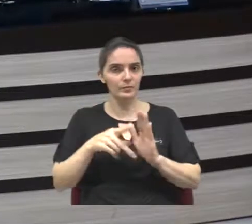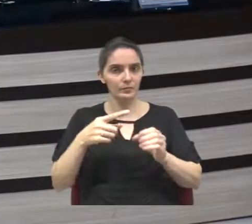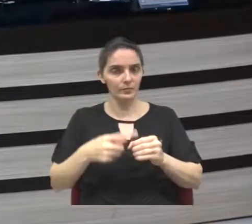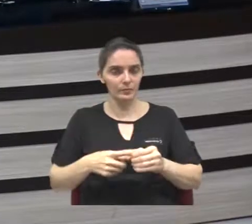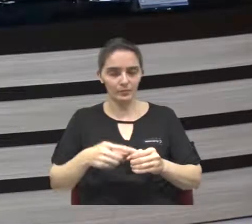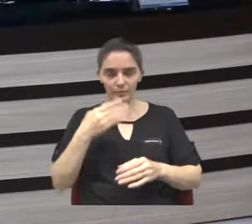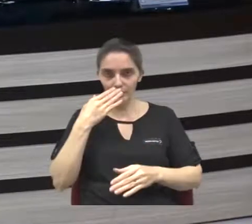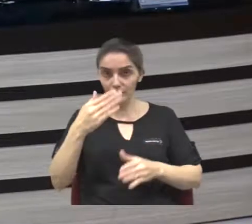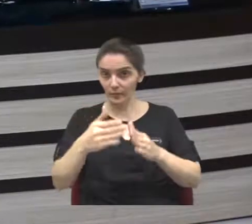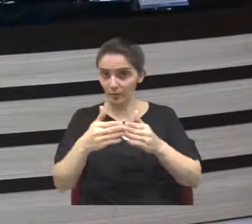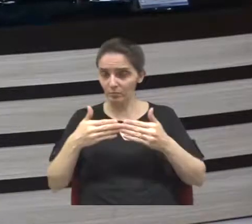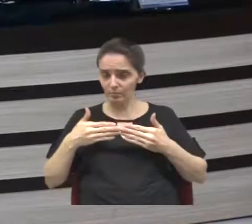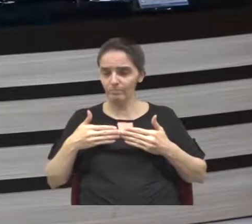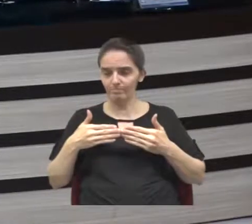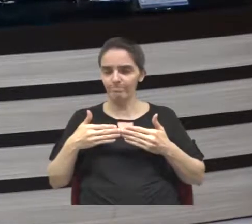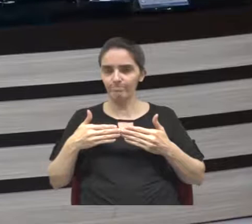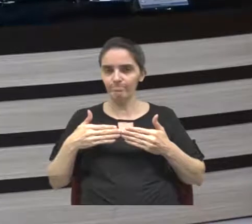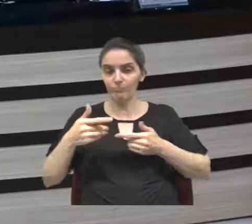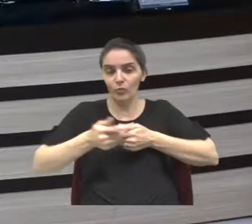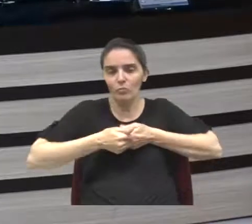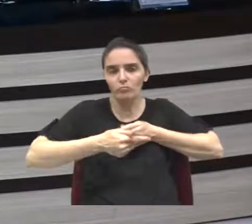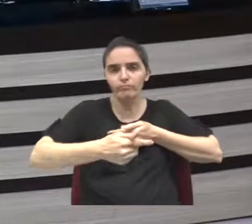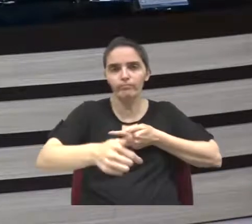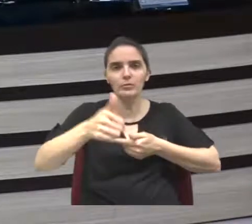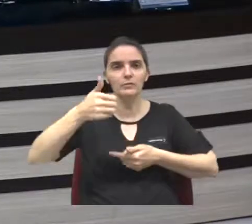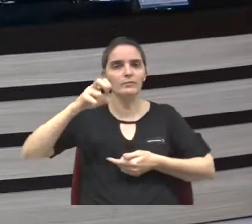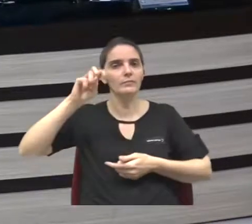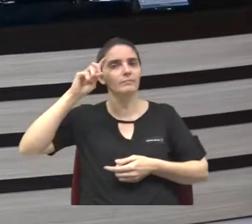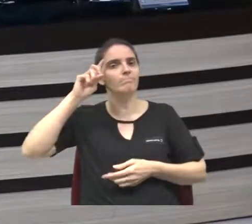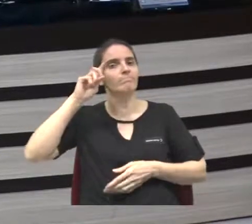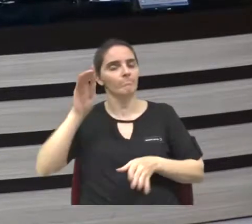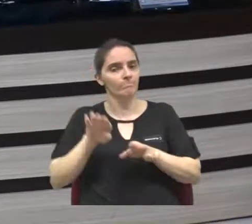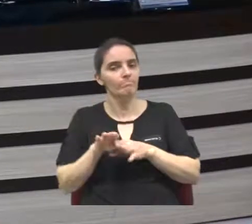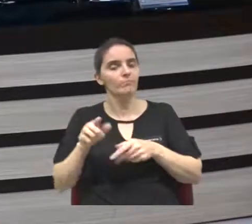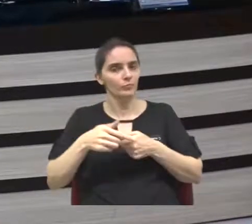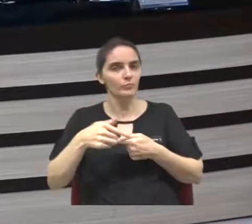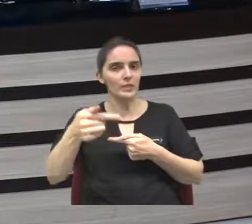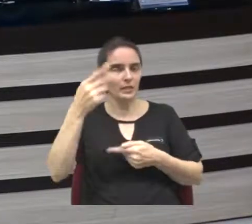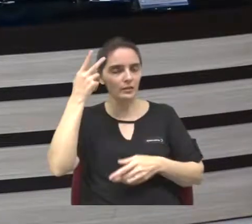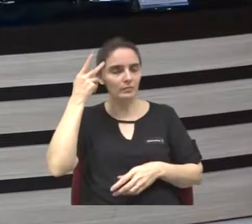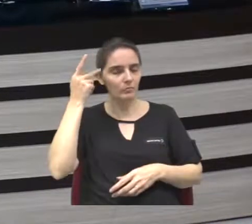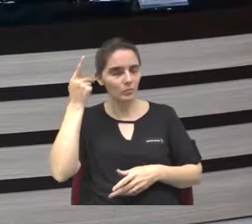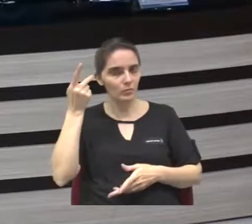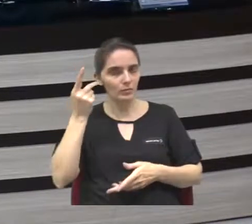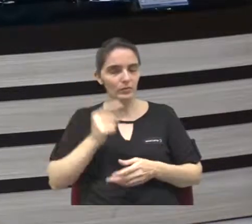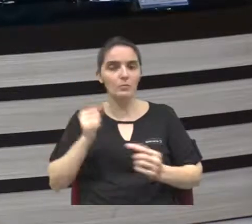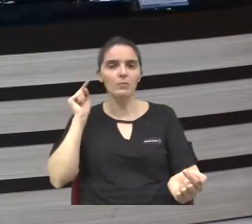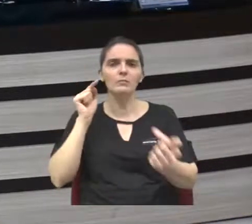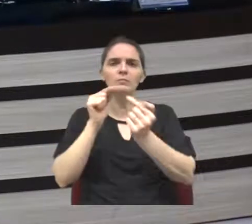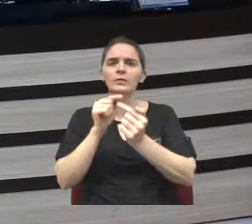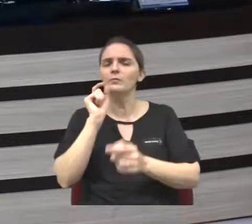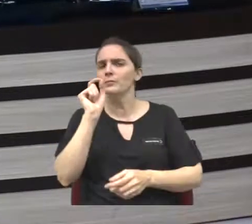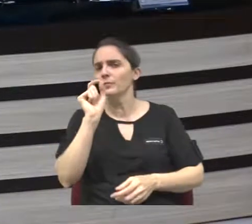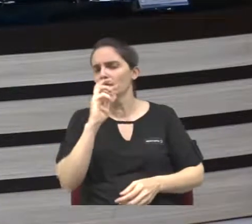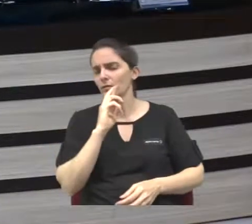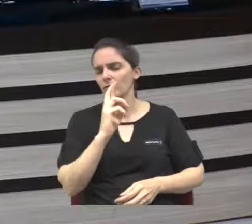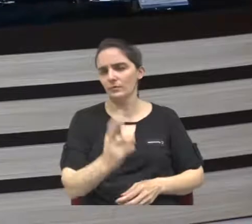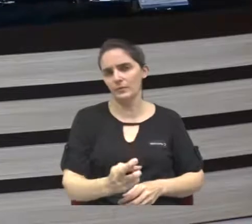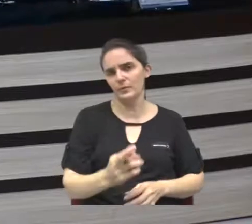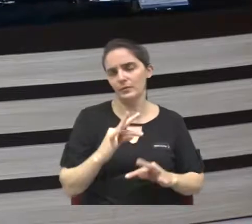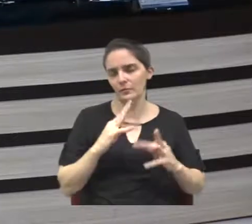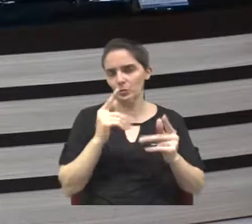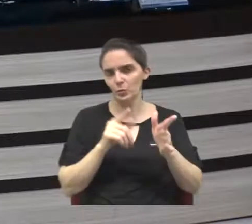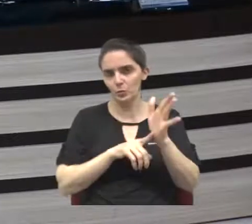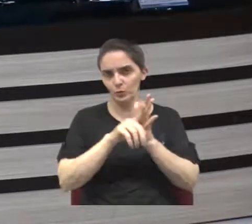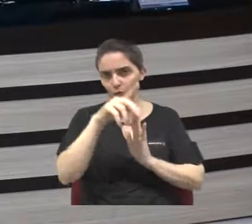respeitosamente a prorrogação de 15 dias, além do prazo regimental, com o objetivo de responder os ofícios abaixo descritos,